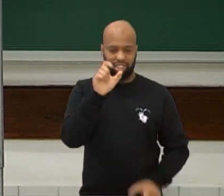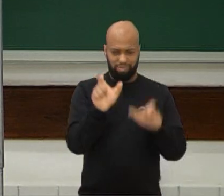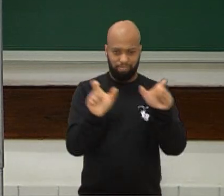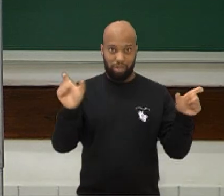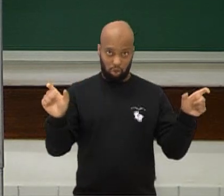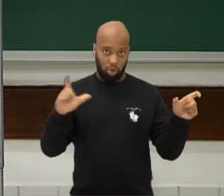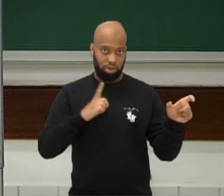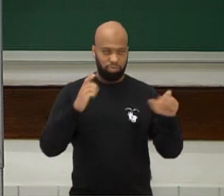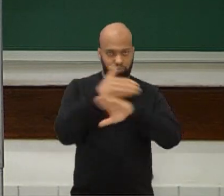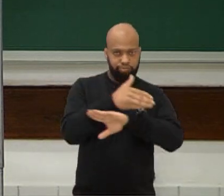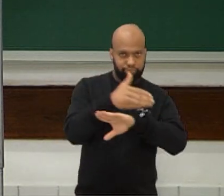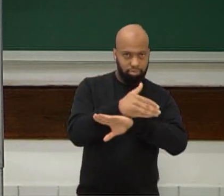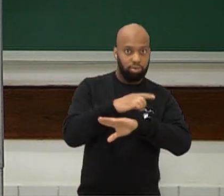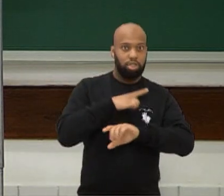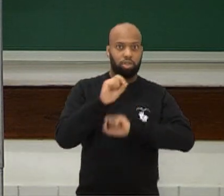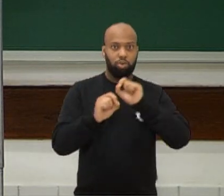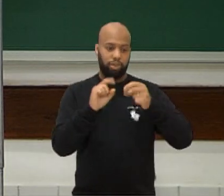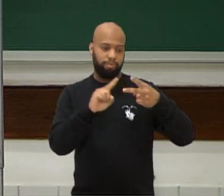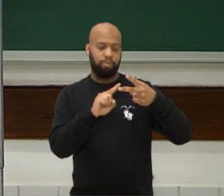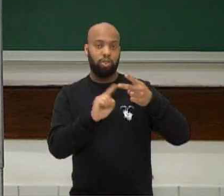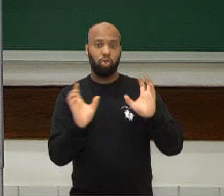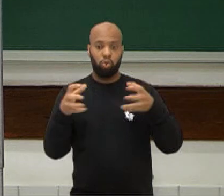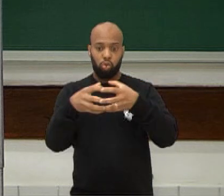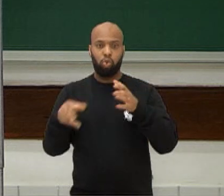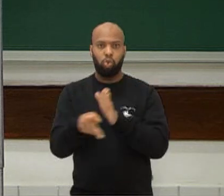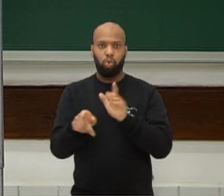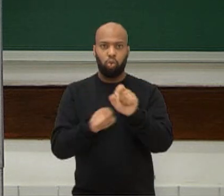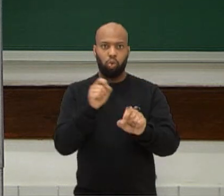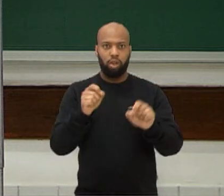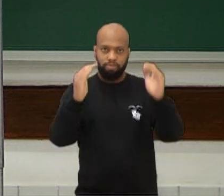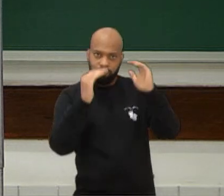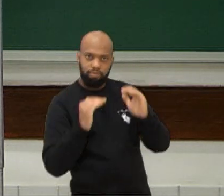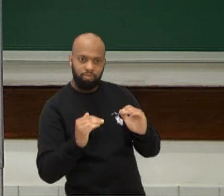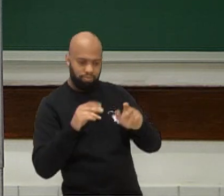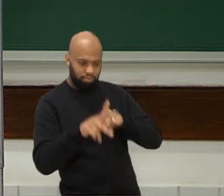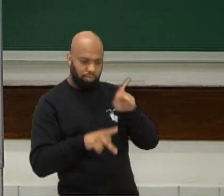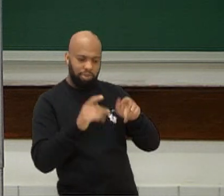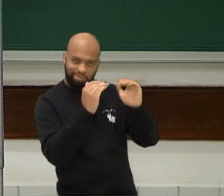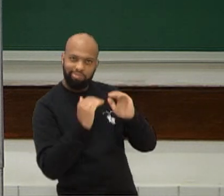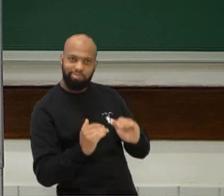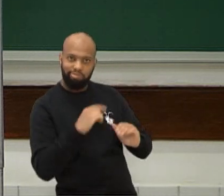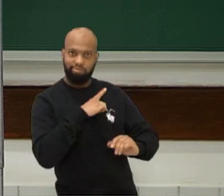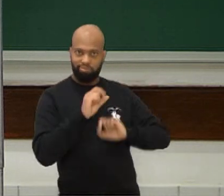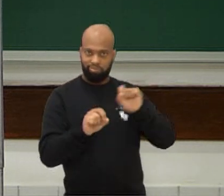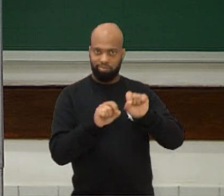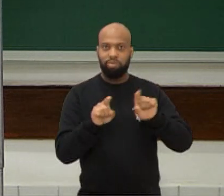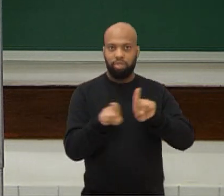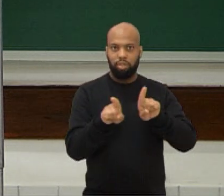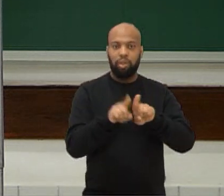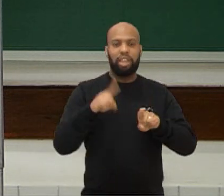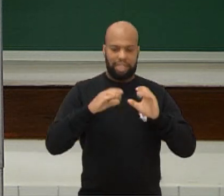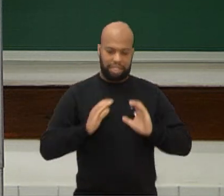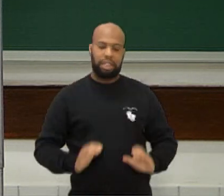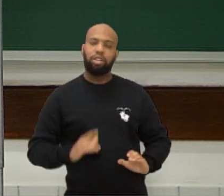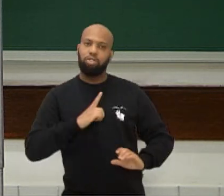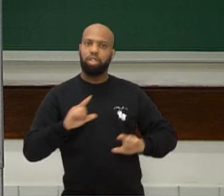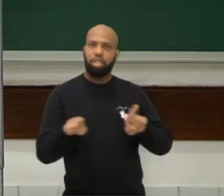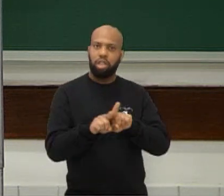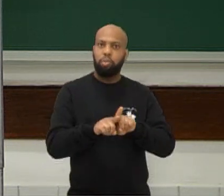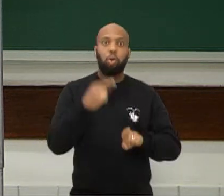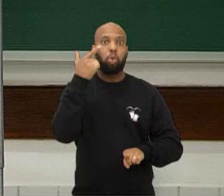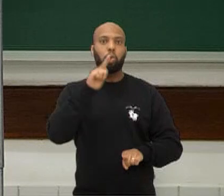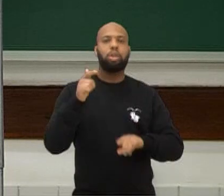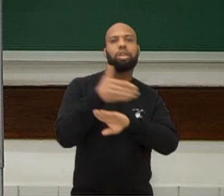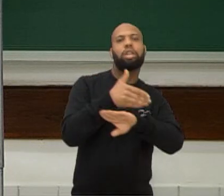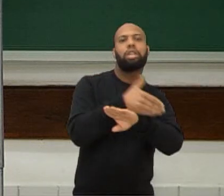E havia ali os tribunos da plebe, que vinham ali do grosso da população, né? Eram cidadãos que